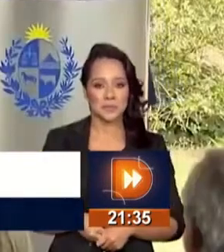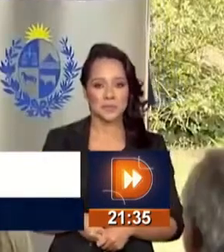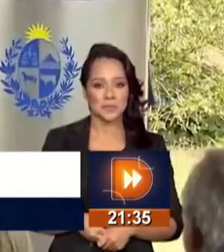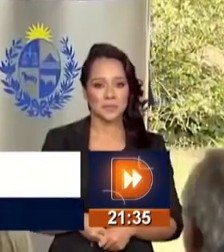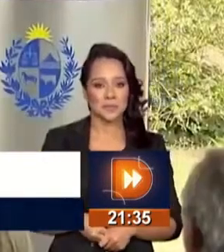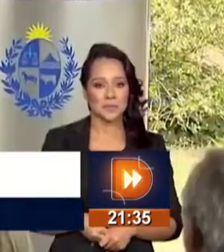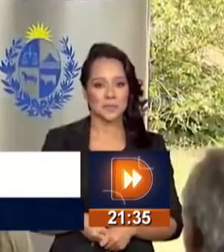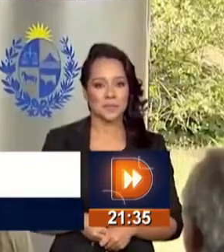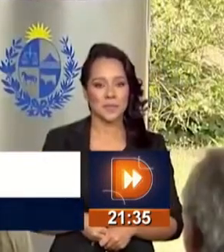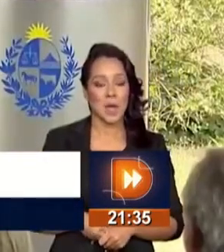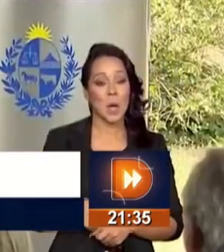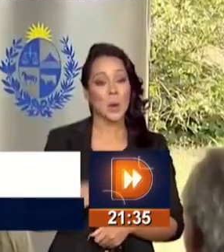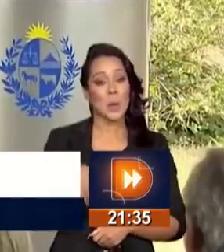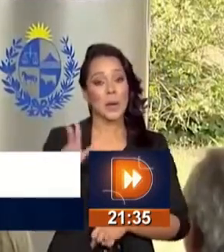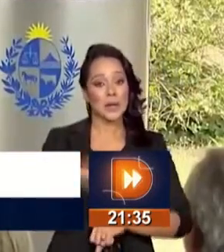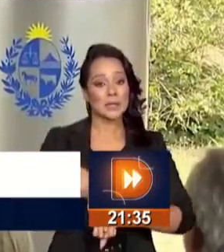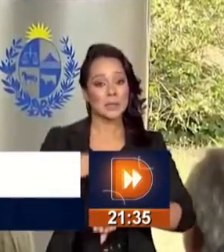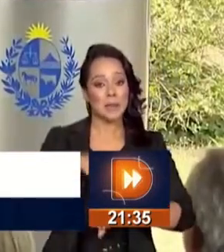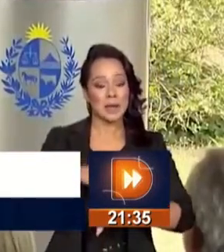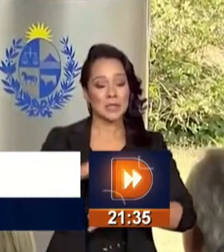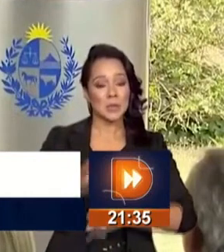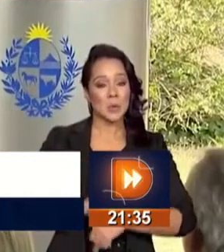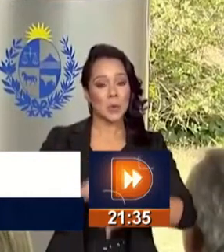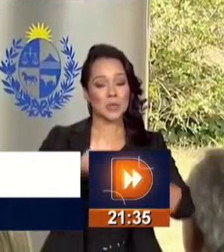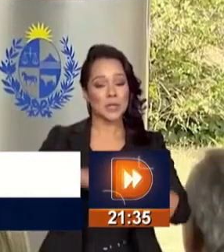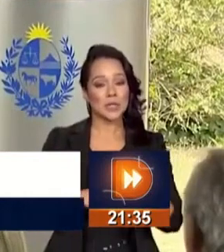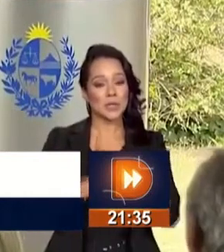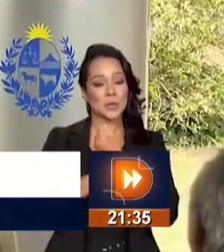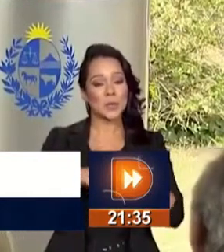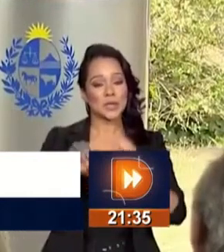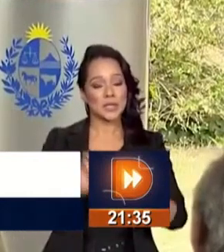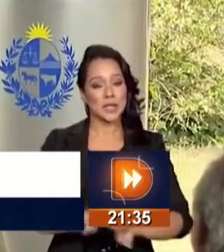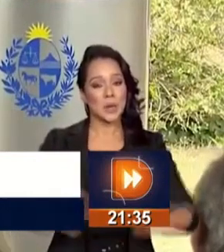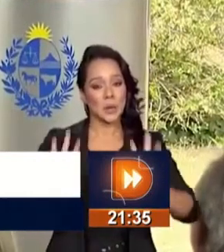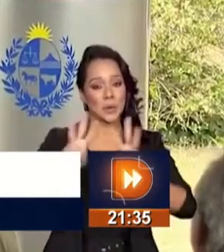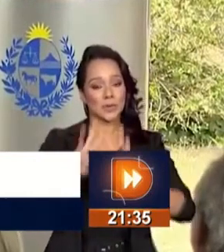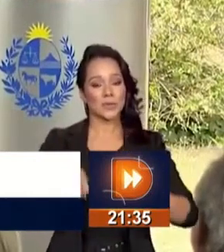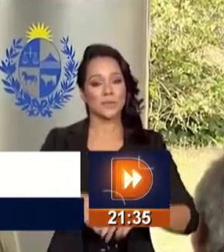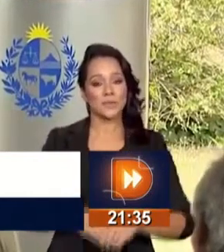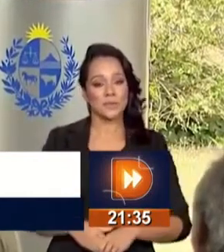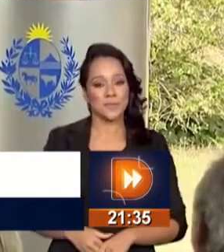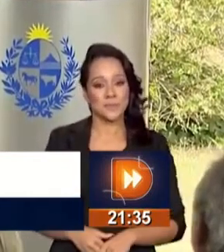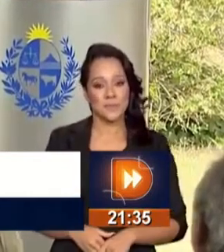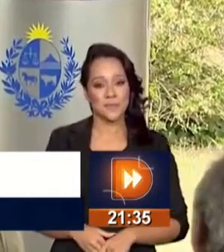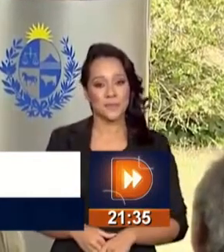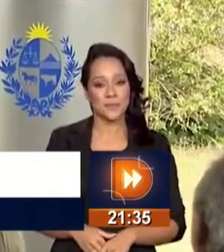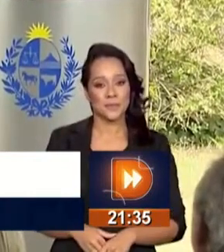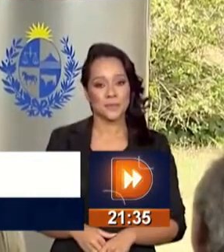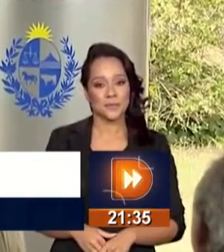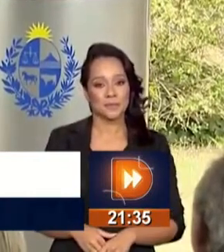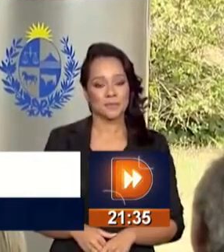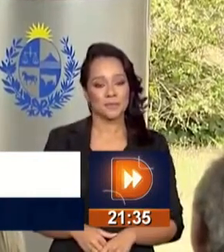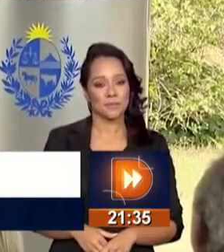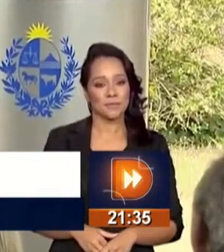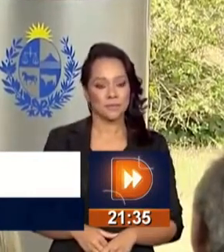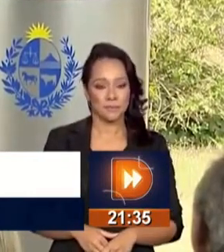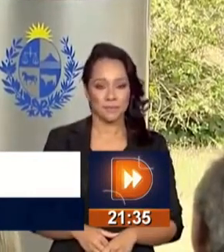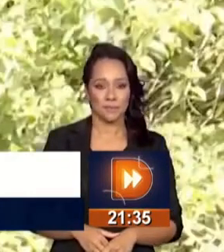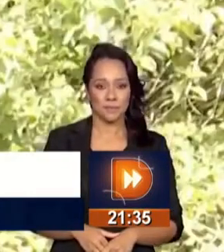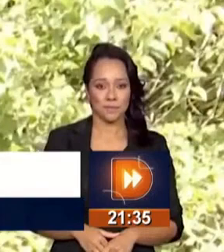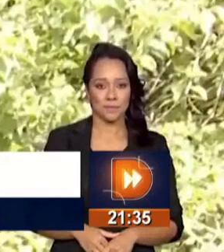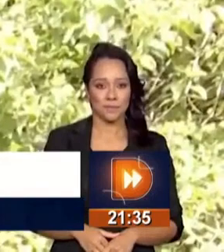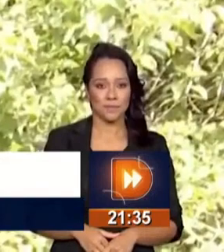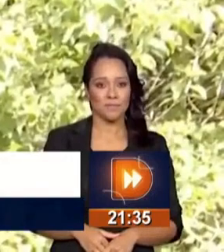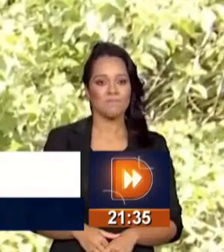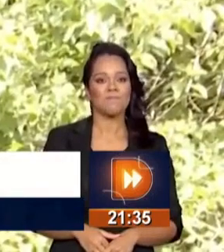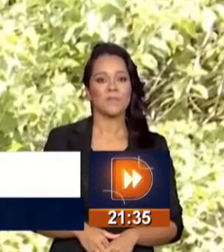que participem. Com mais países no Conselho de Segurança da ONU. Que mais países se integrem ao Conselho. Consejo de Seguridad de la ONU